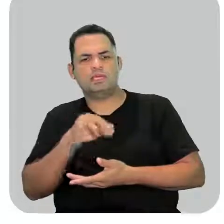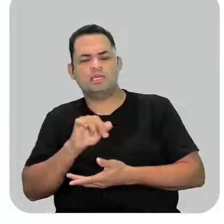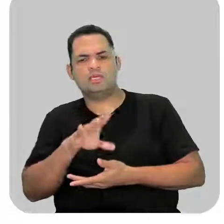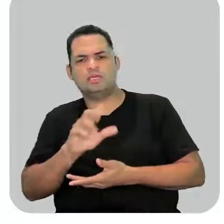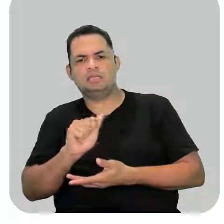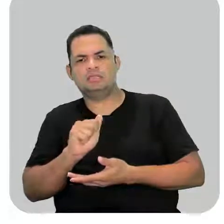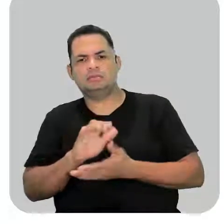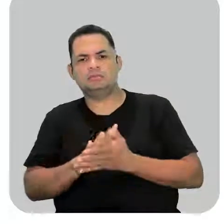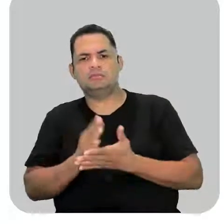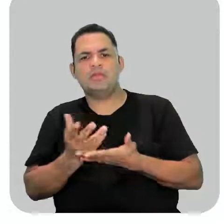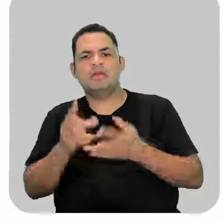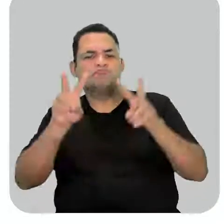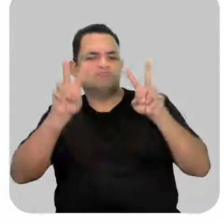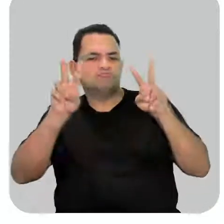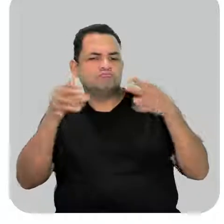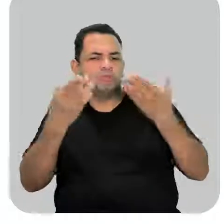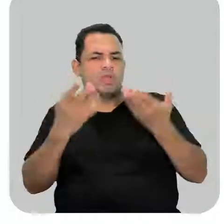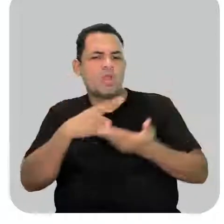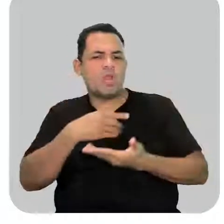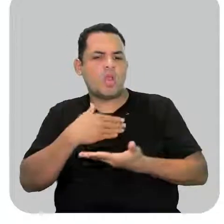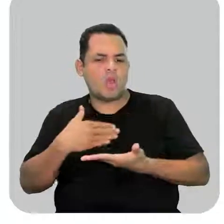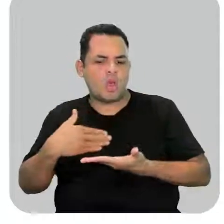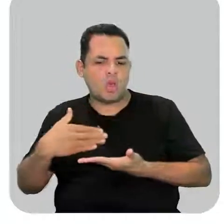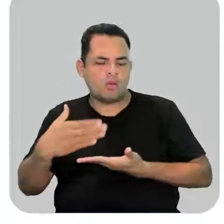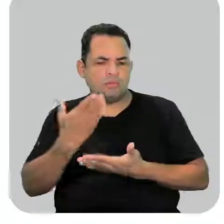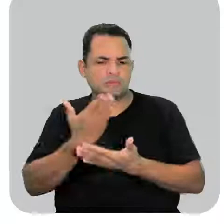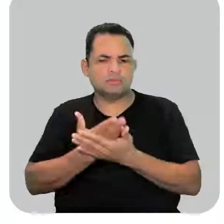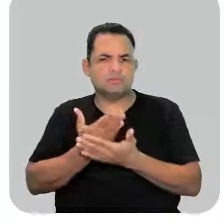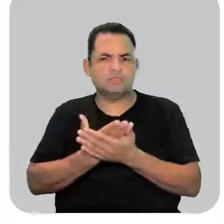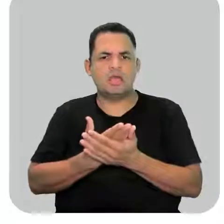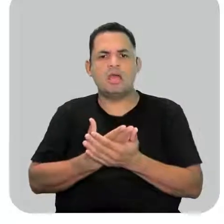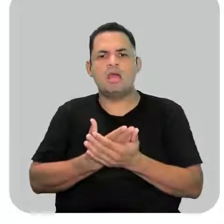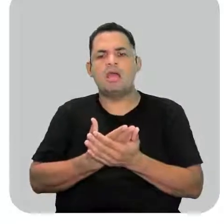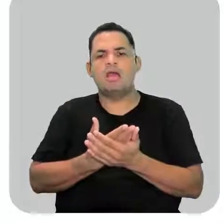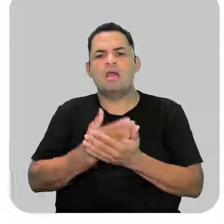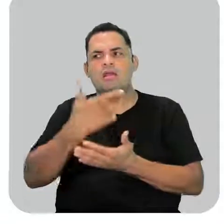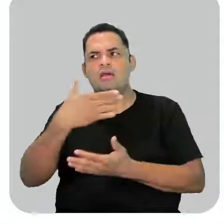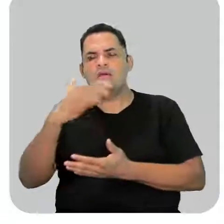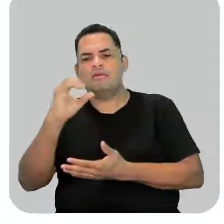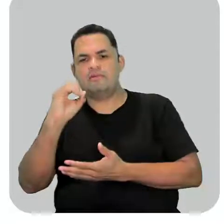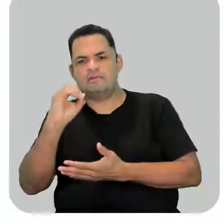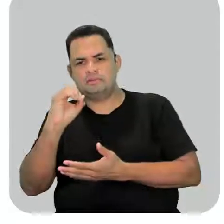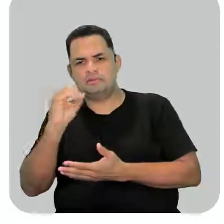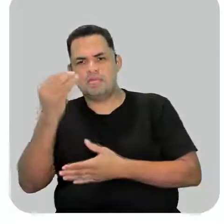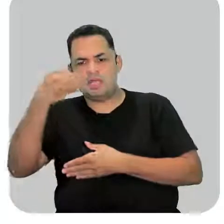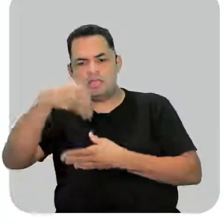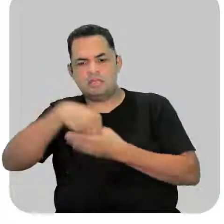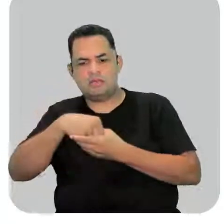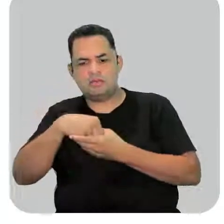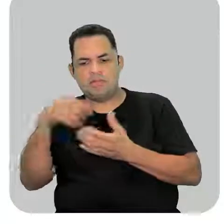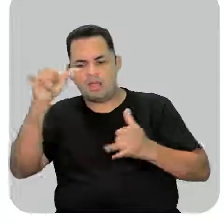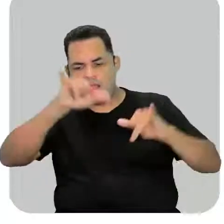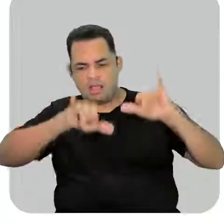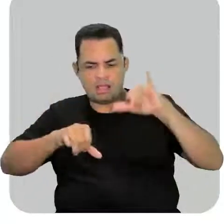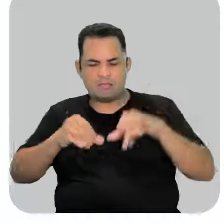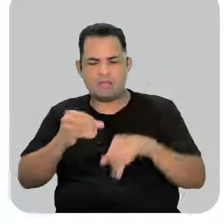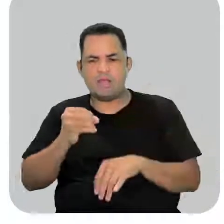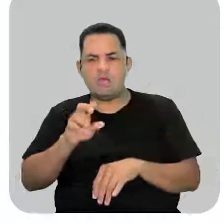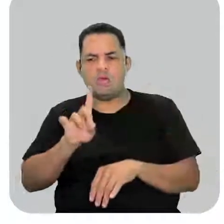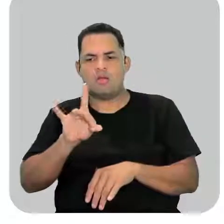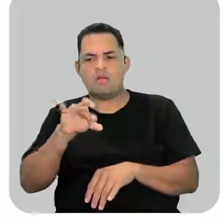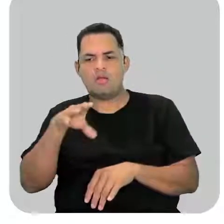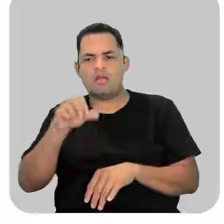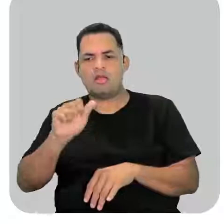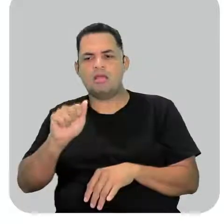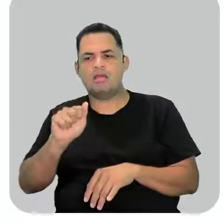é um assunto que nós vamos estudar a partir da aula 20, viu? É um assunto dentro da química orgânica. E eu já